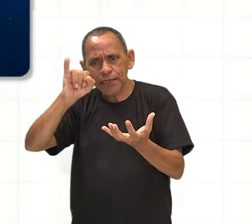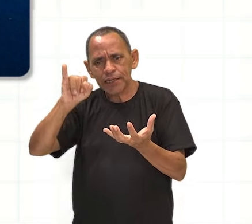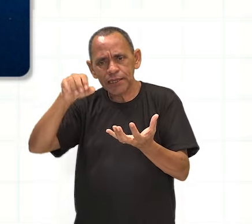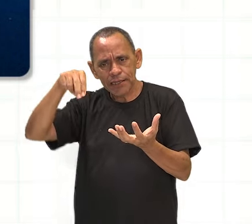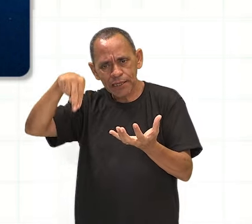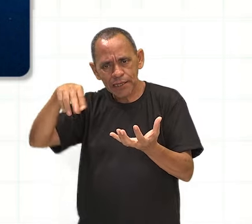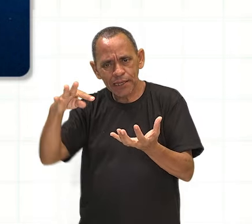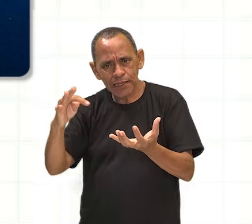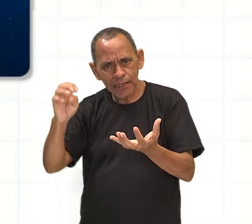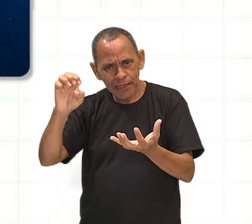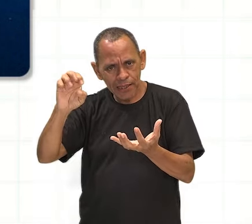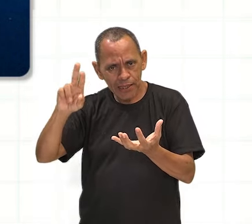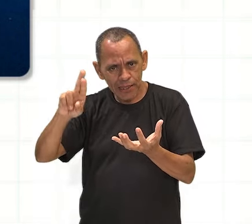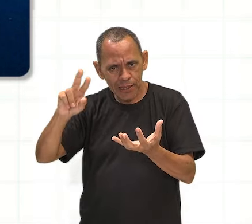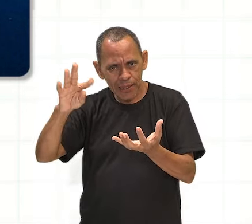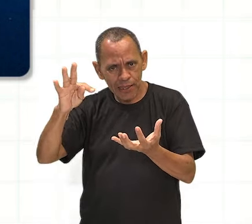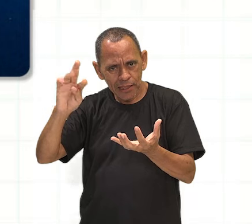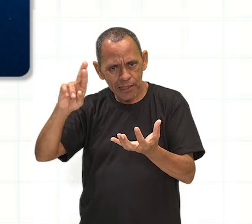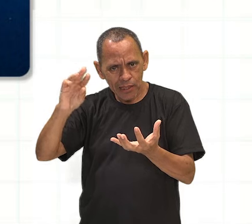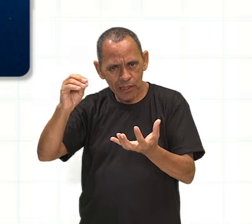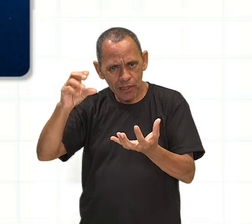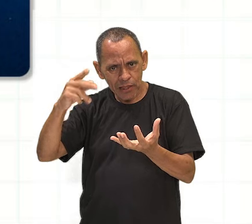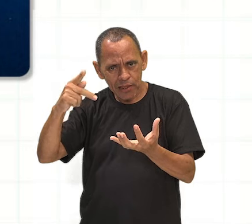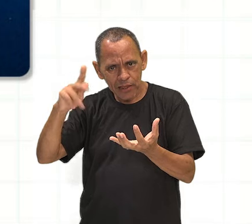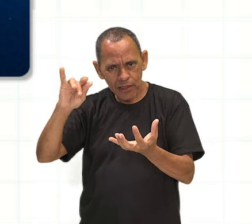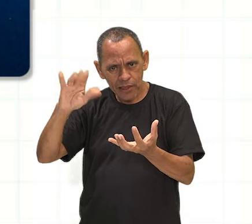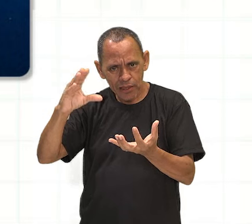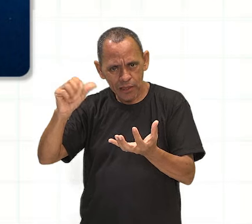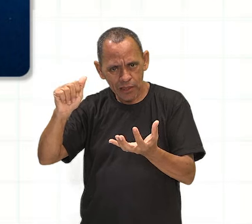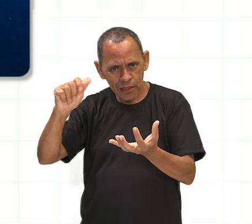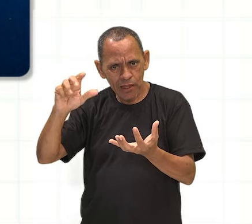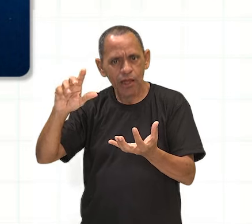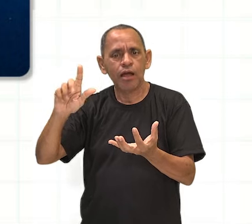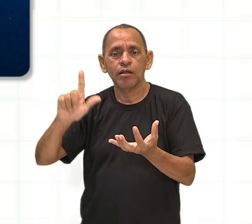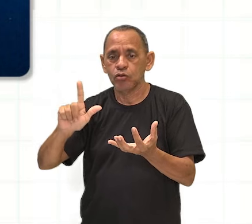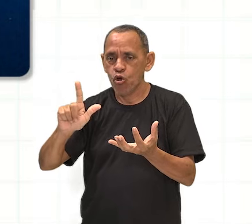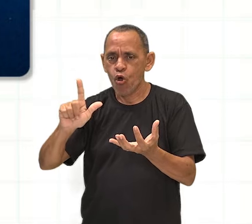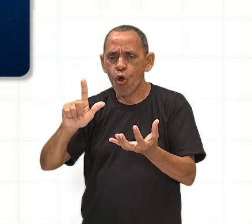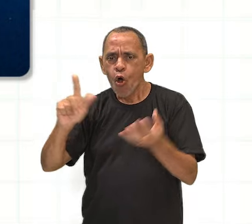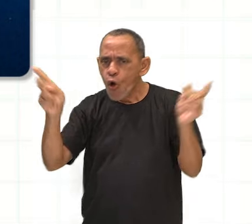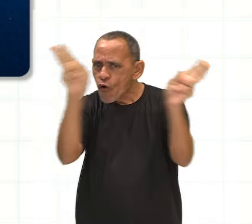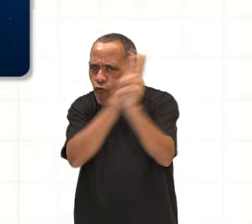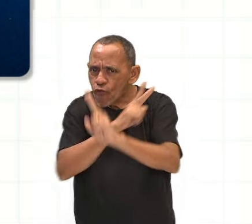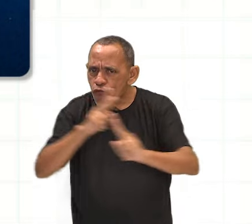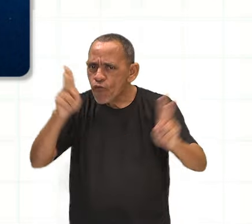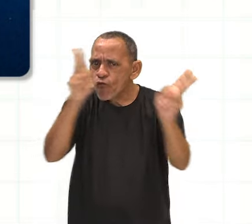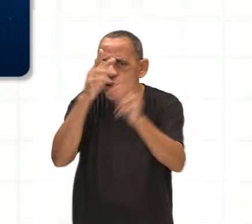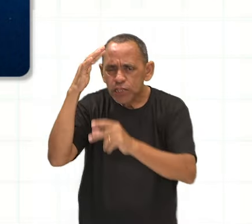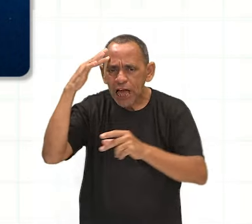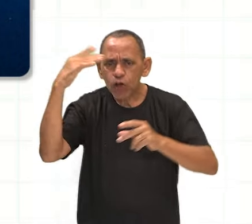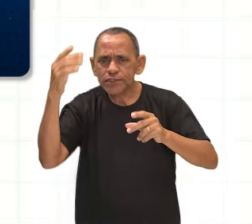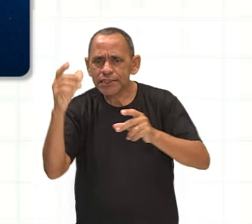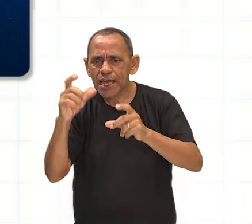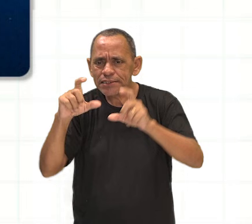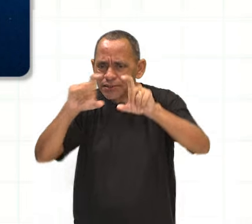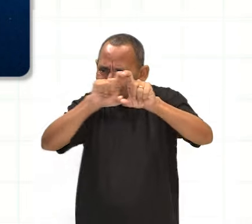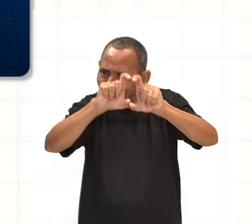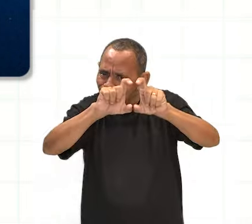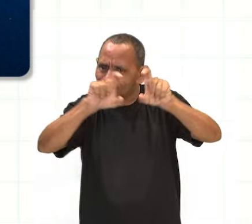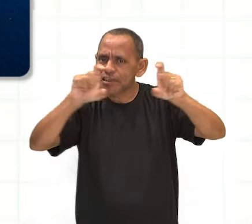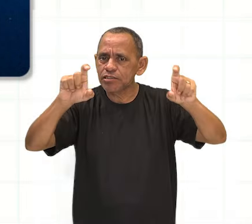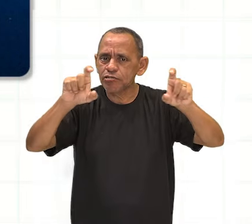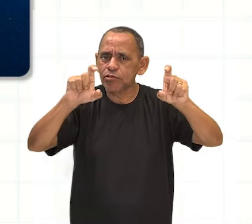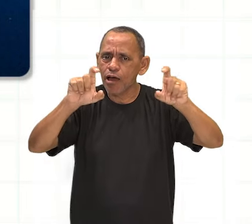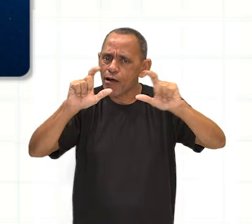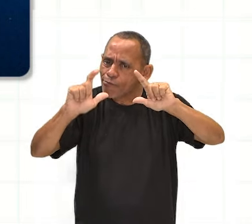aí entre os trópicos, que ficam mais ou menos aí nessa região onde a gente está destacando, esses ventos eles